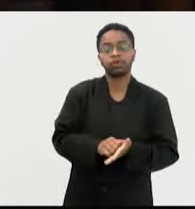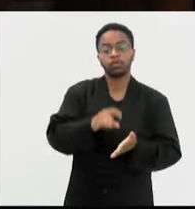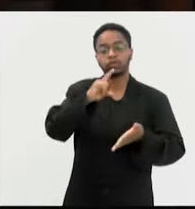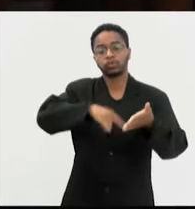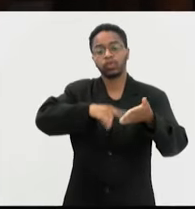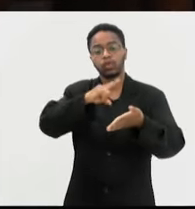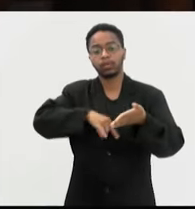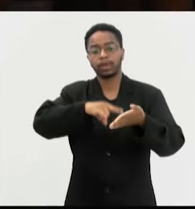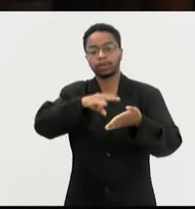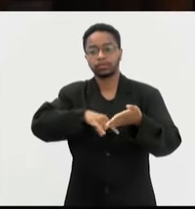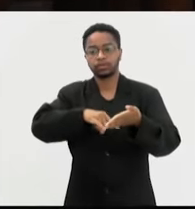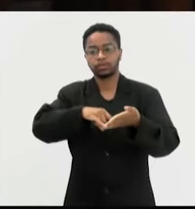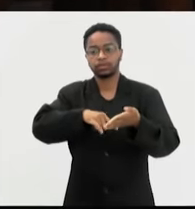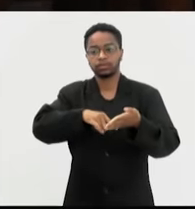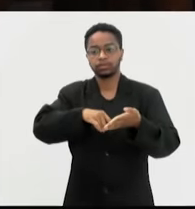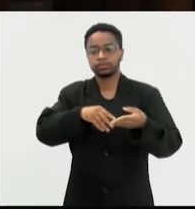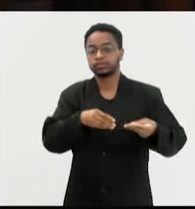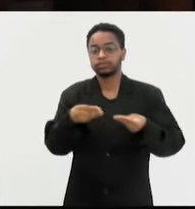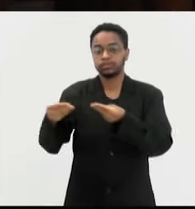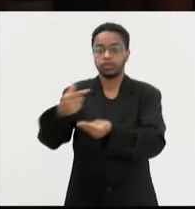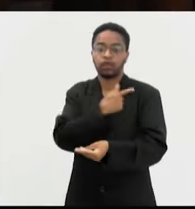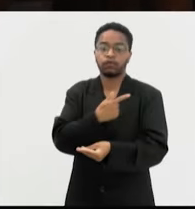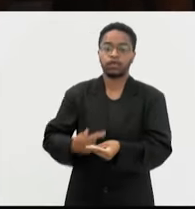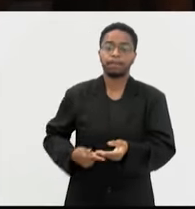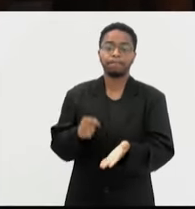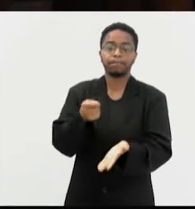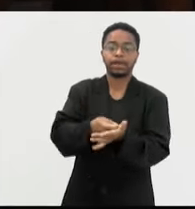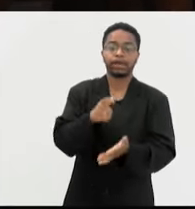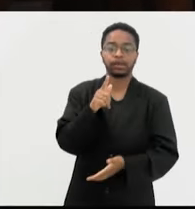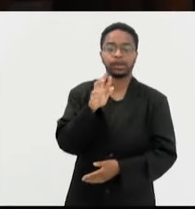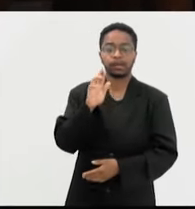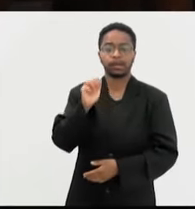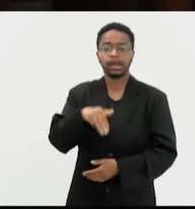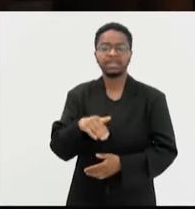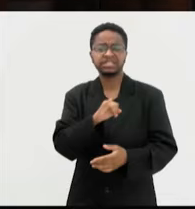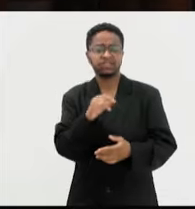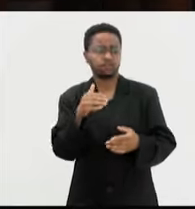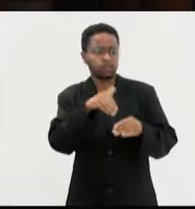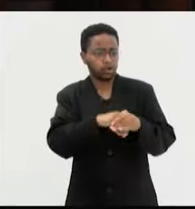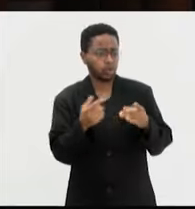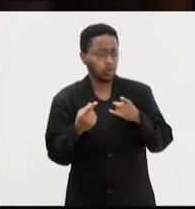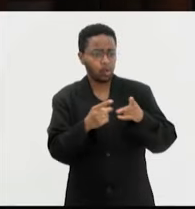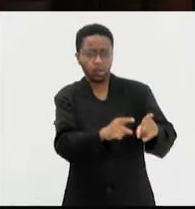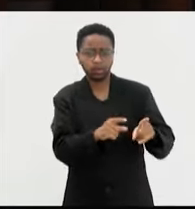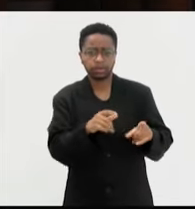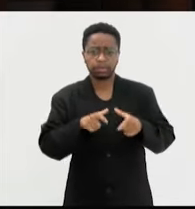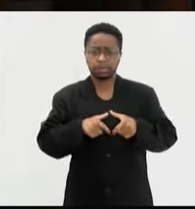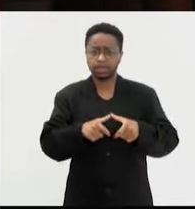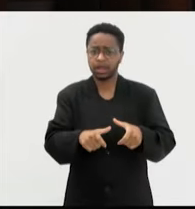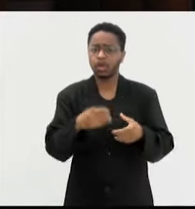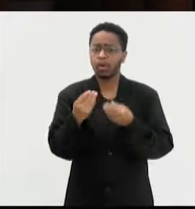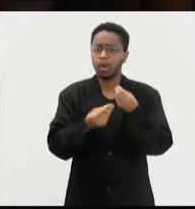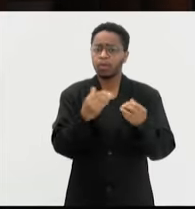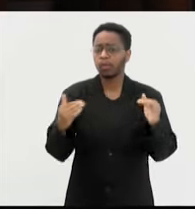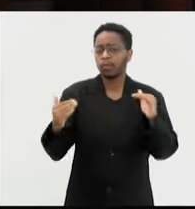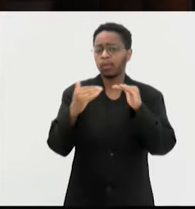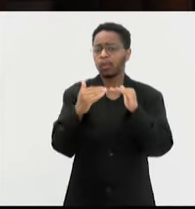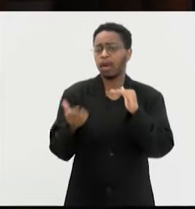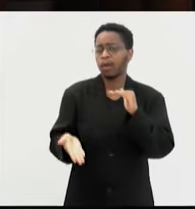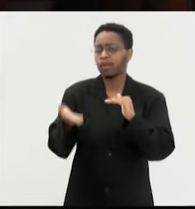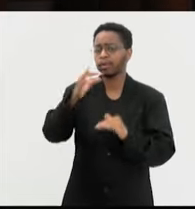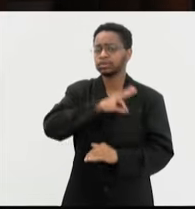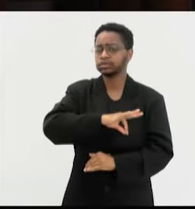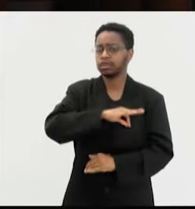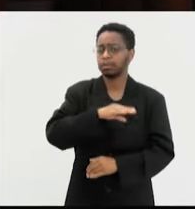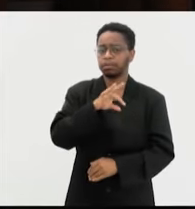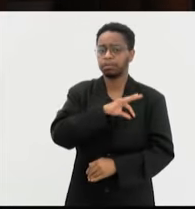documento PR que o governo do estado Pag a gr caraota uma medalha tiente como que ele vai votar a favor de aumento